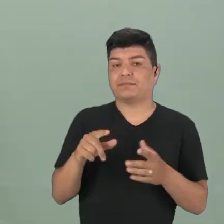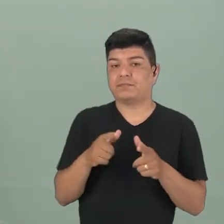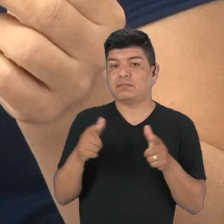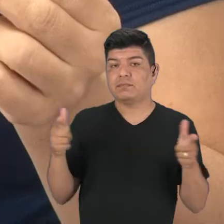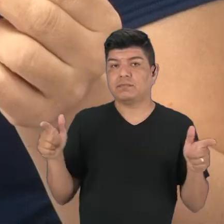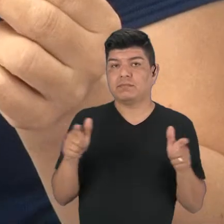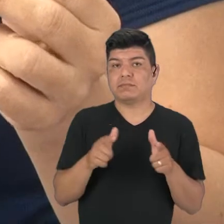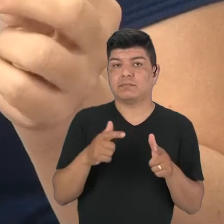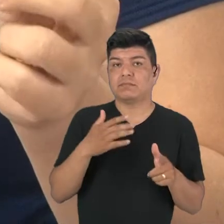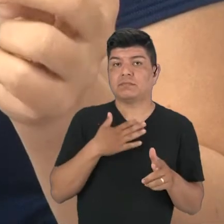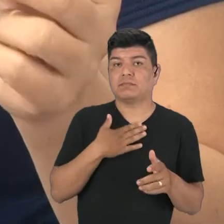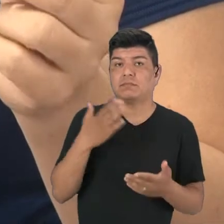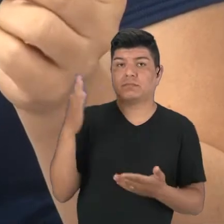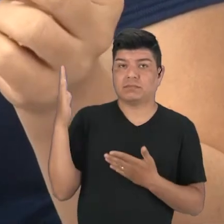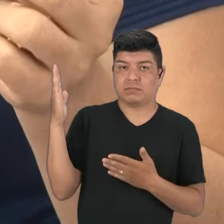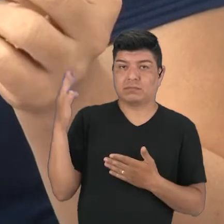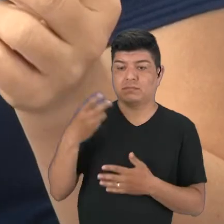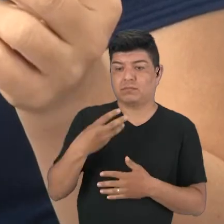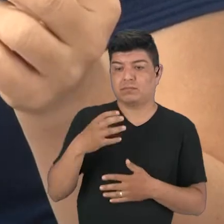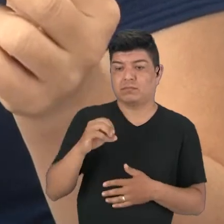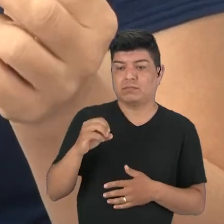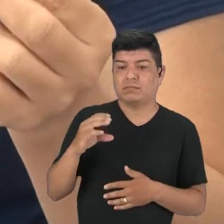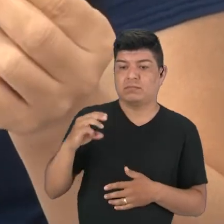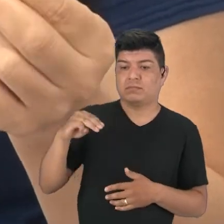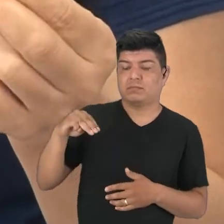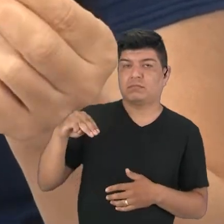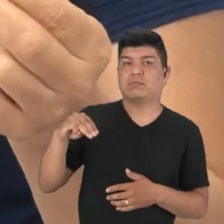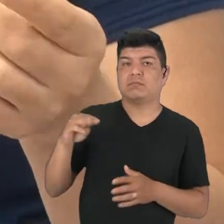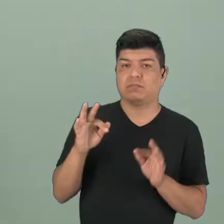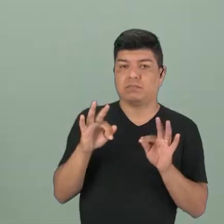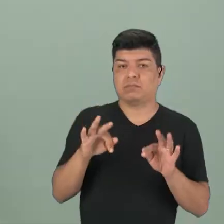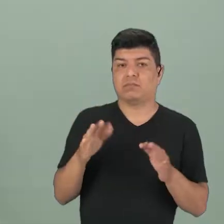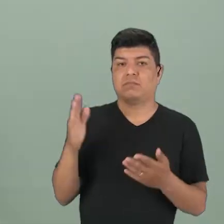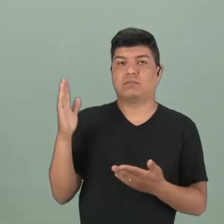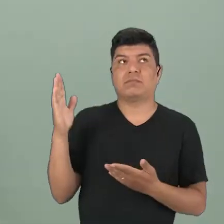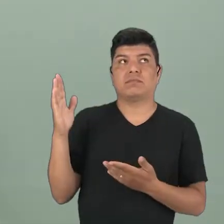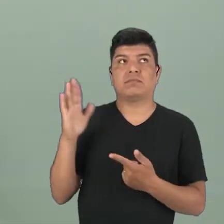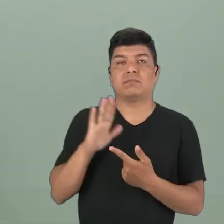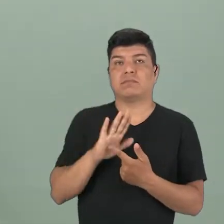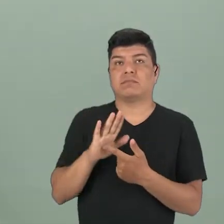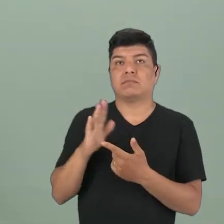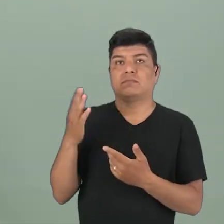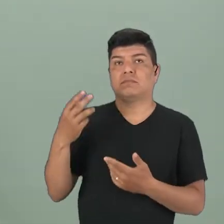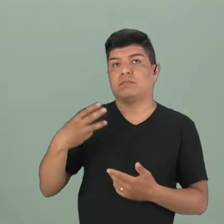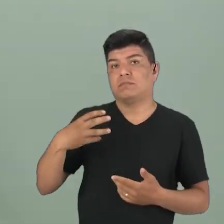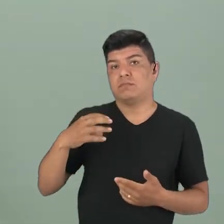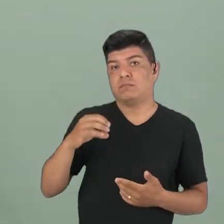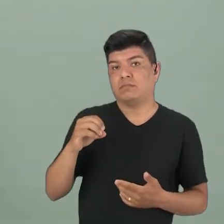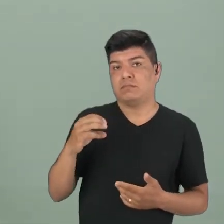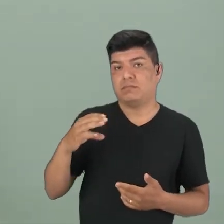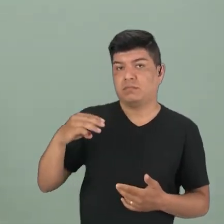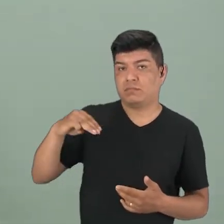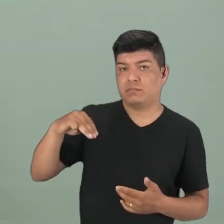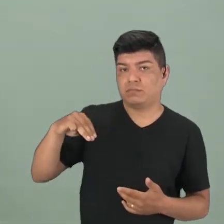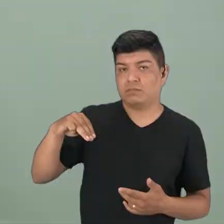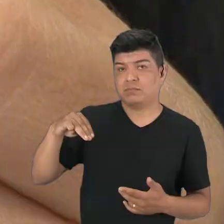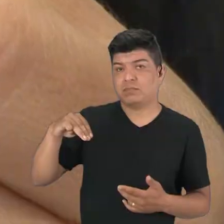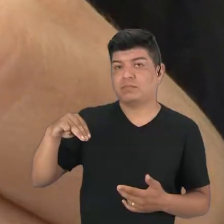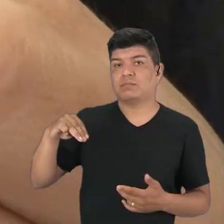tamanhos. Essa que eu tô segurando é 30 centímetros, vocês vão ver aqui o final dela aqui, ó. 30